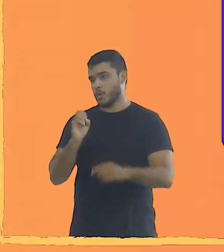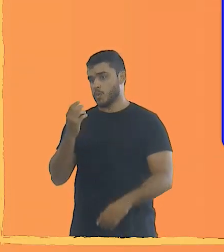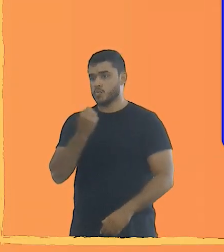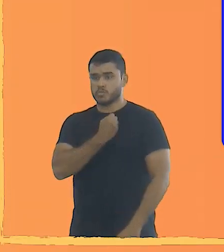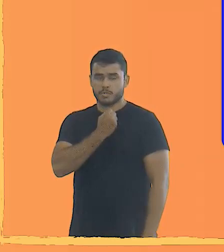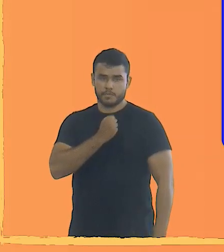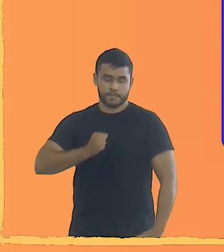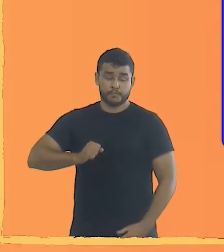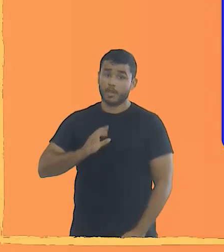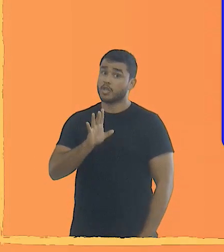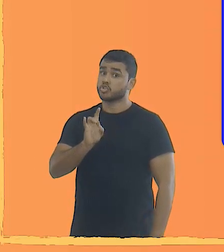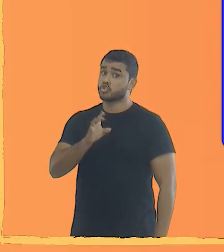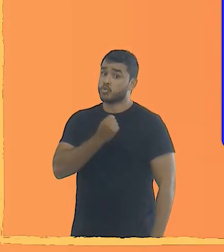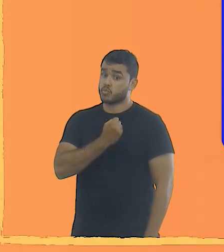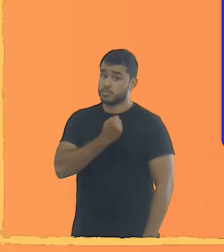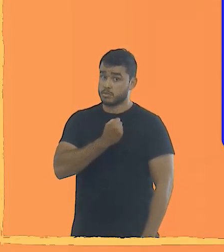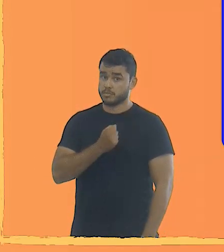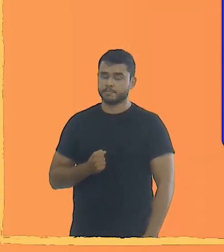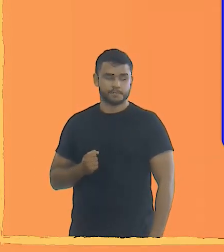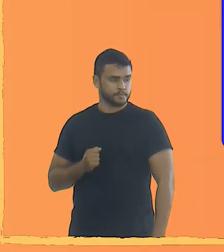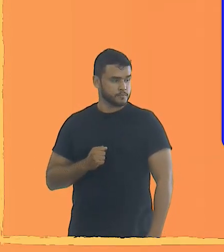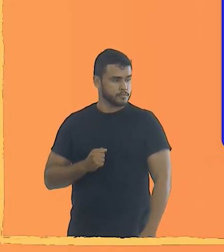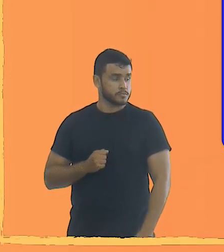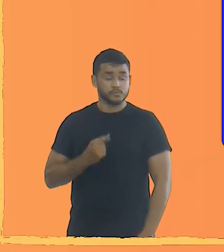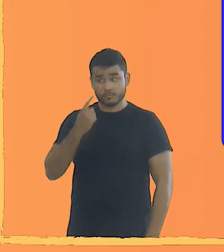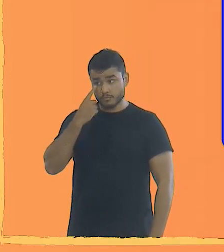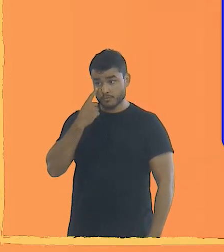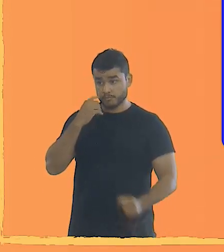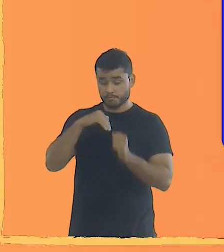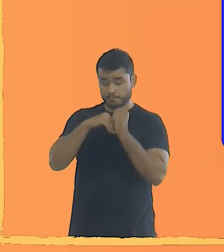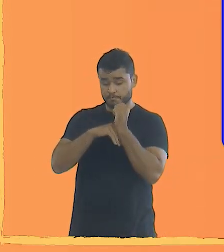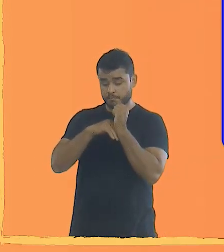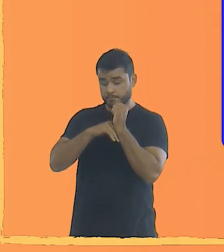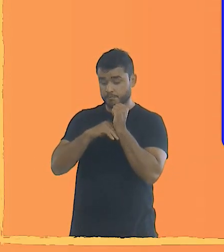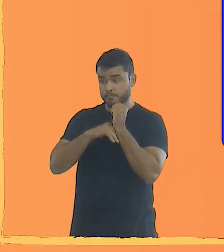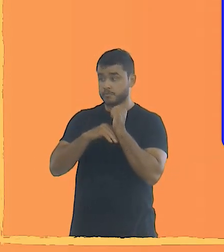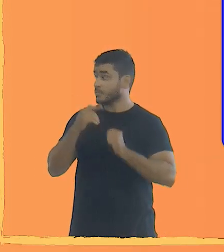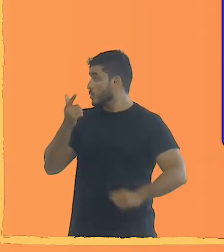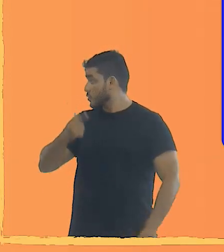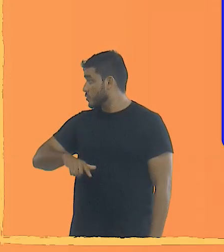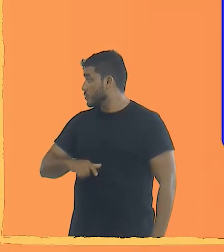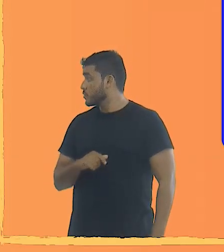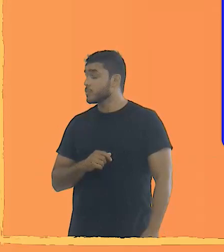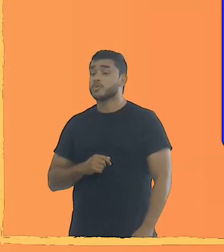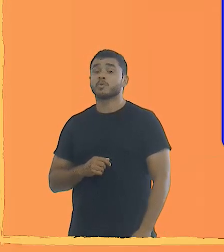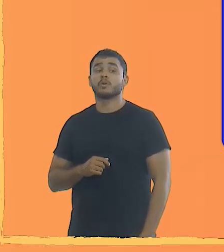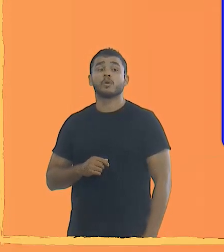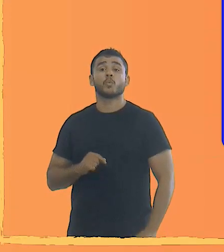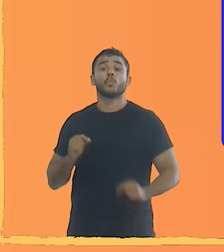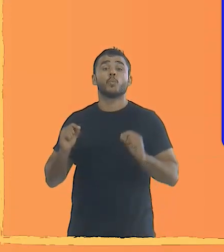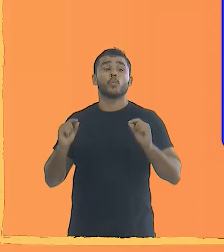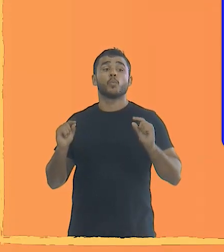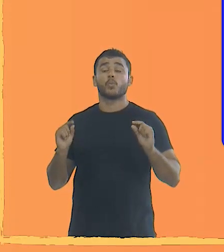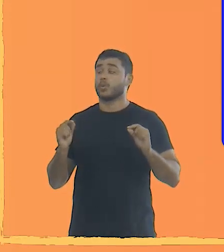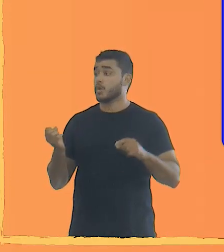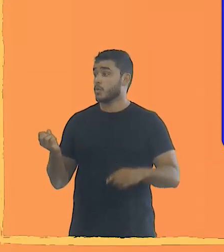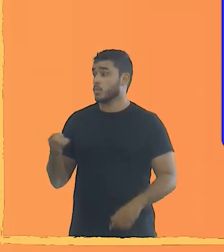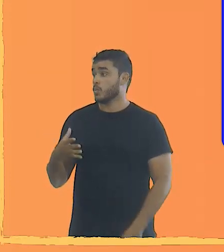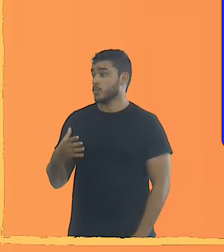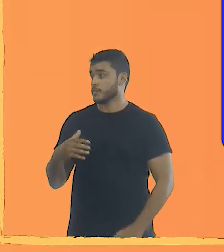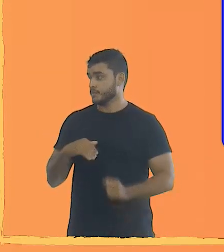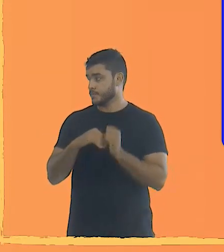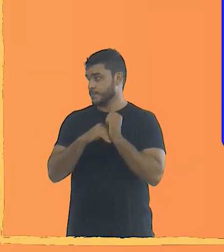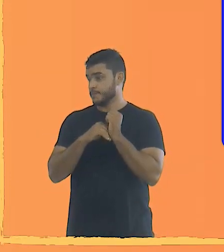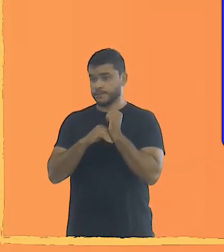banco recadastrar seus usuários, solicitando para cada um deles a criação de uma nova